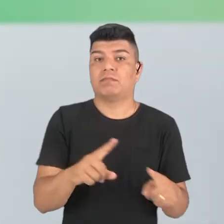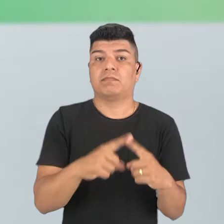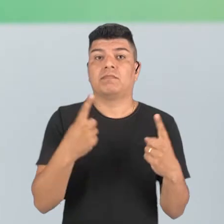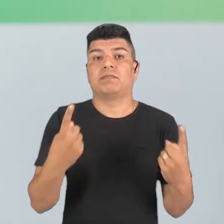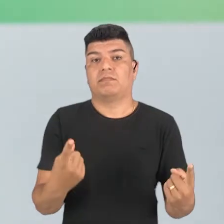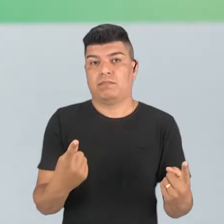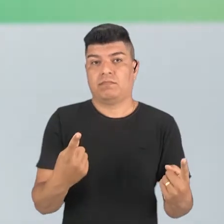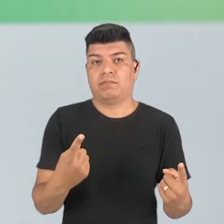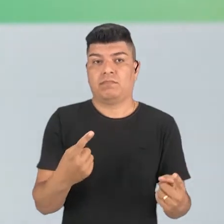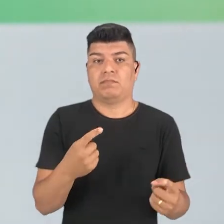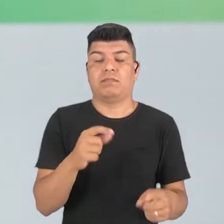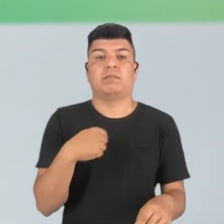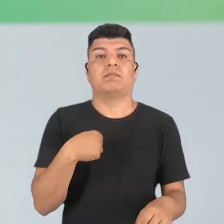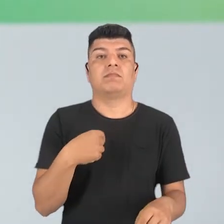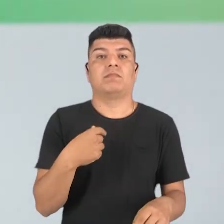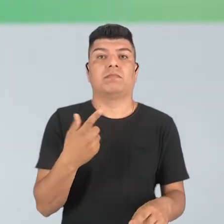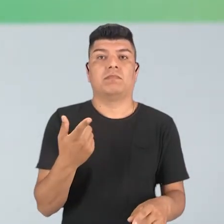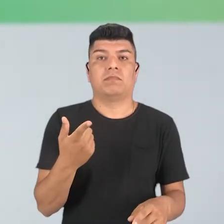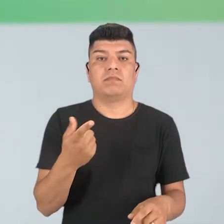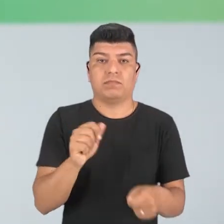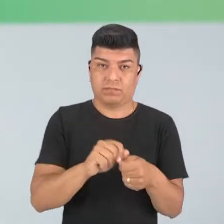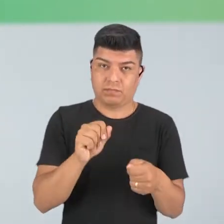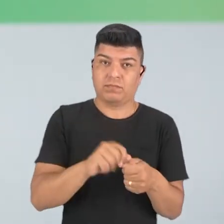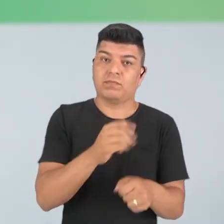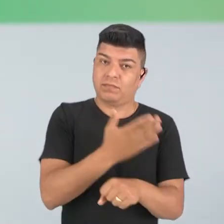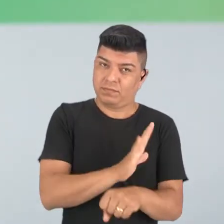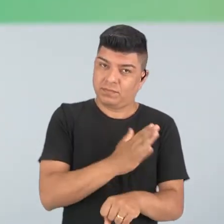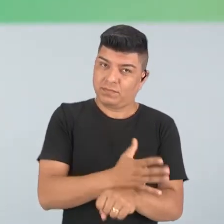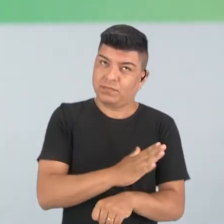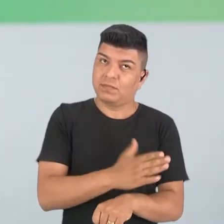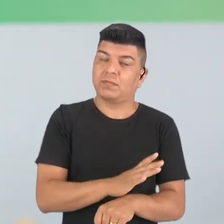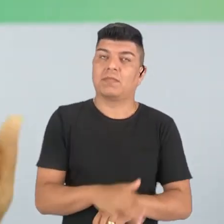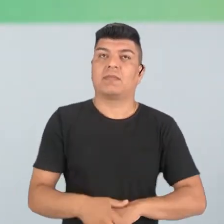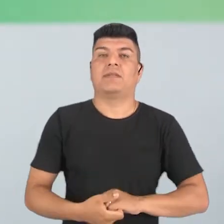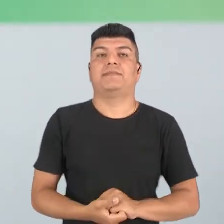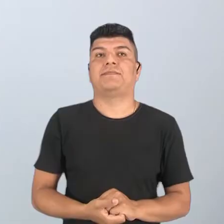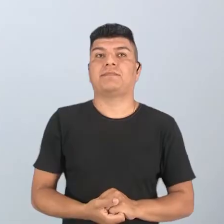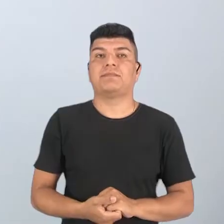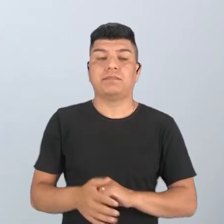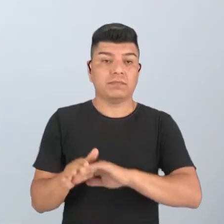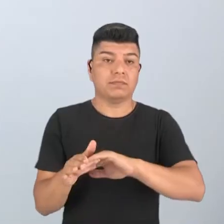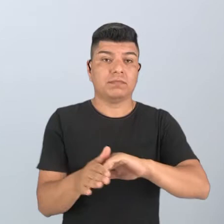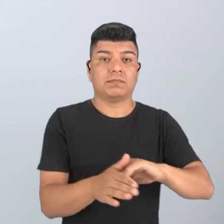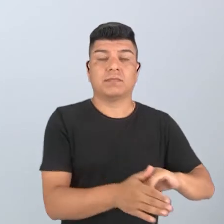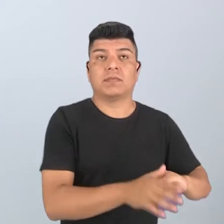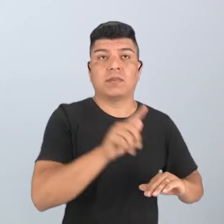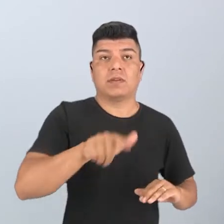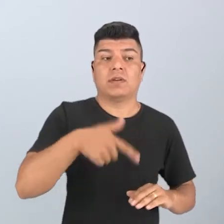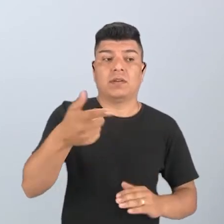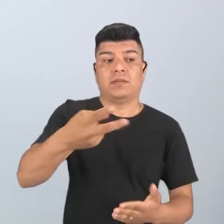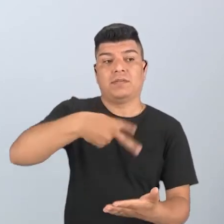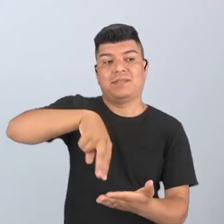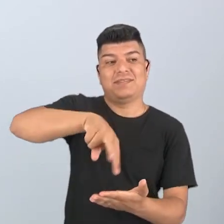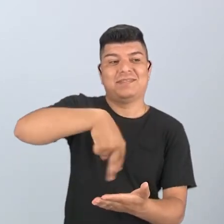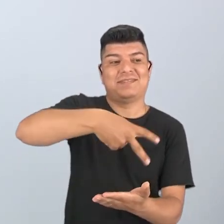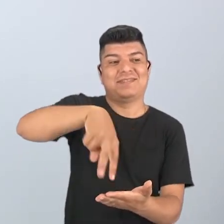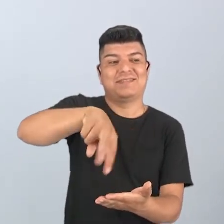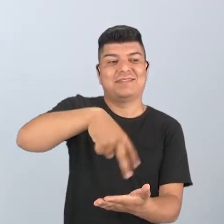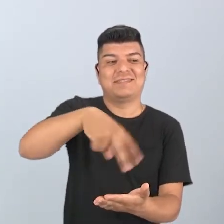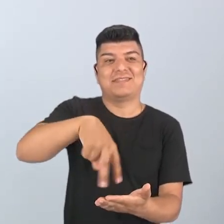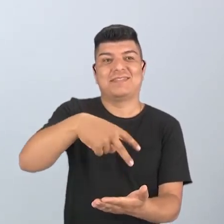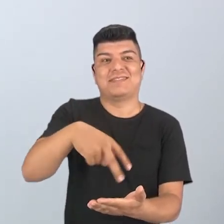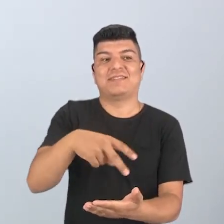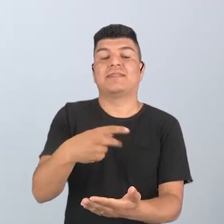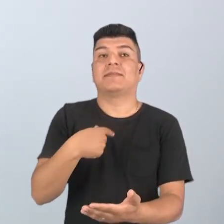gente não deixou de fazer essa prática. A outra dança também típica também